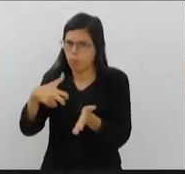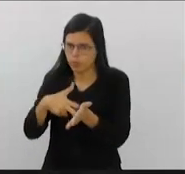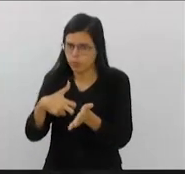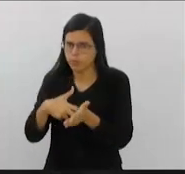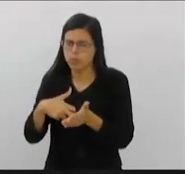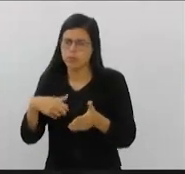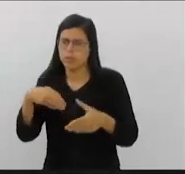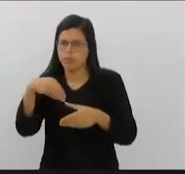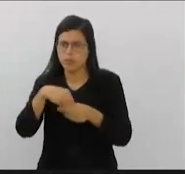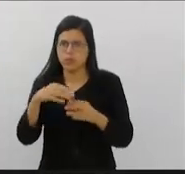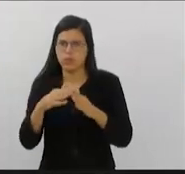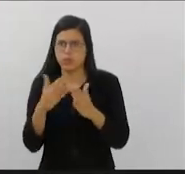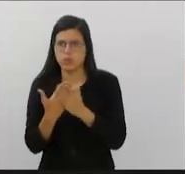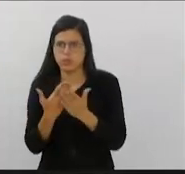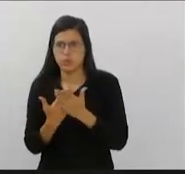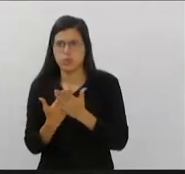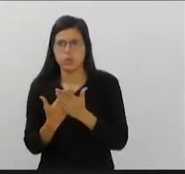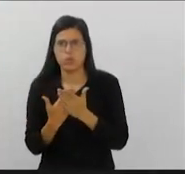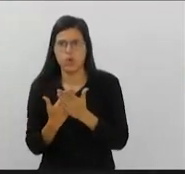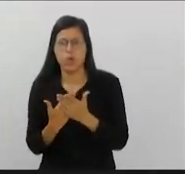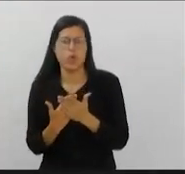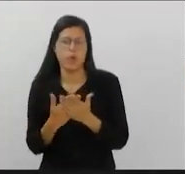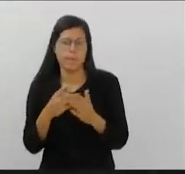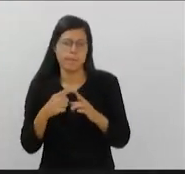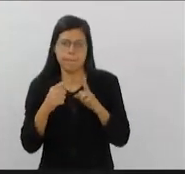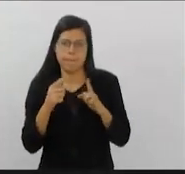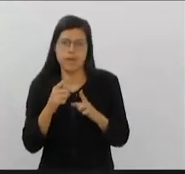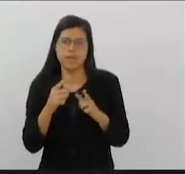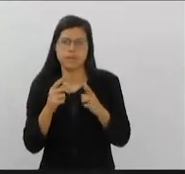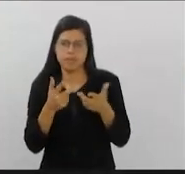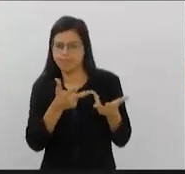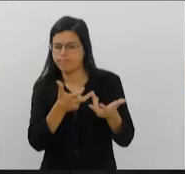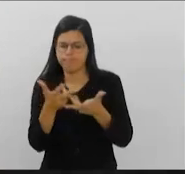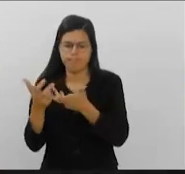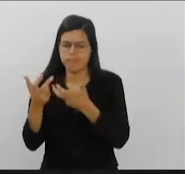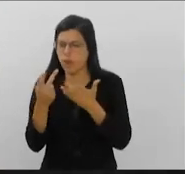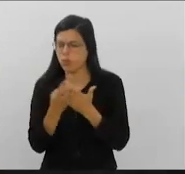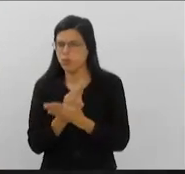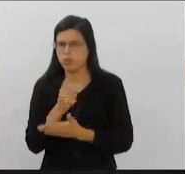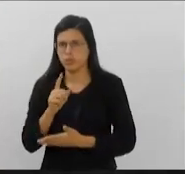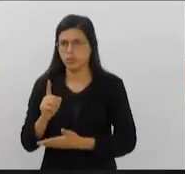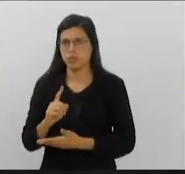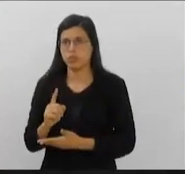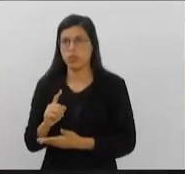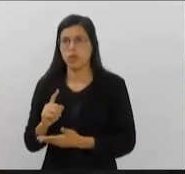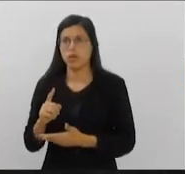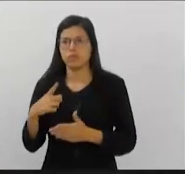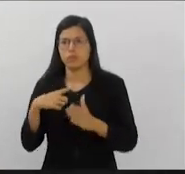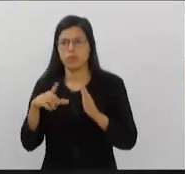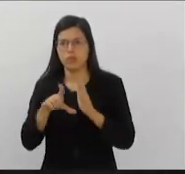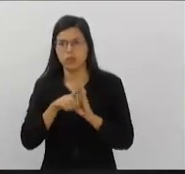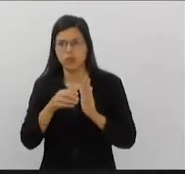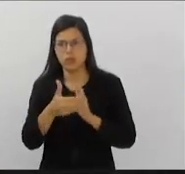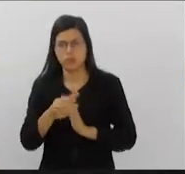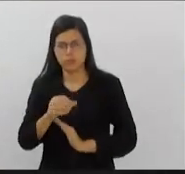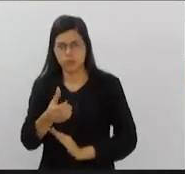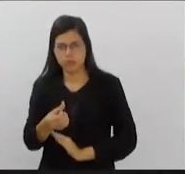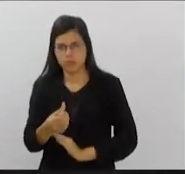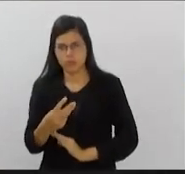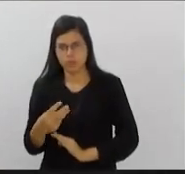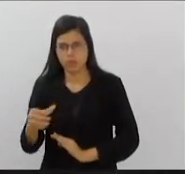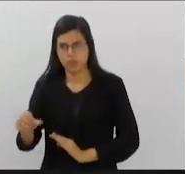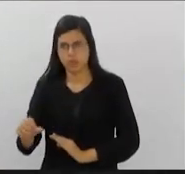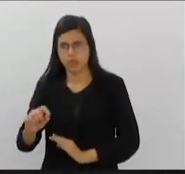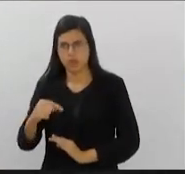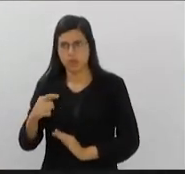tem observado, ainda que a gente tenha avançado no sentido da implementação da Lei 10.639 e, posteriormente,